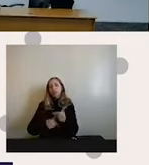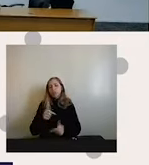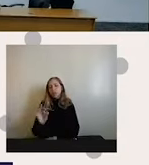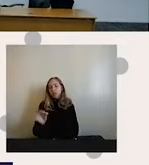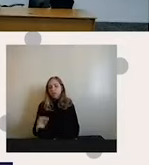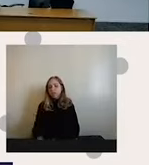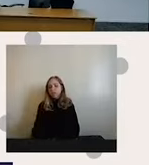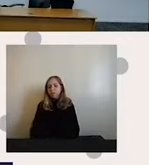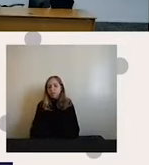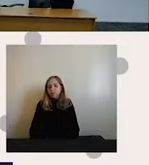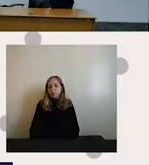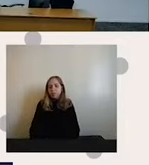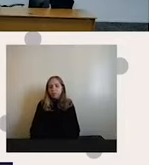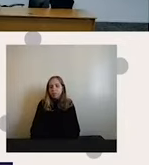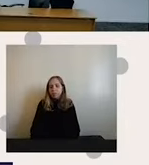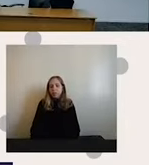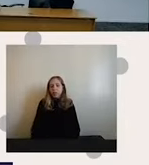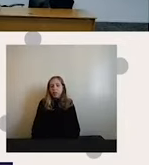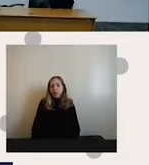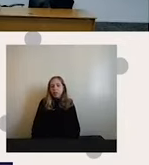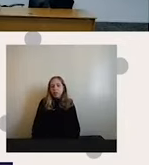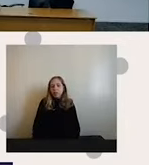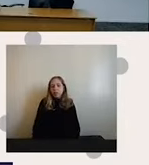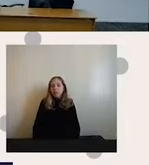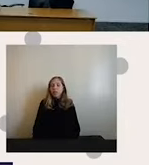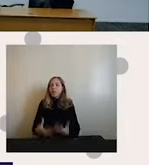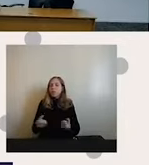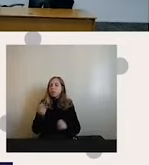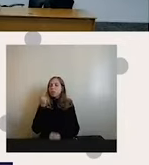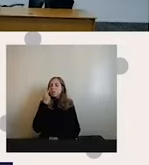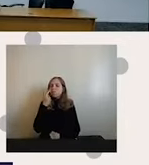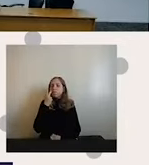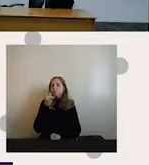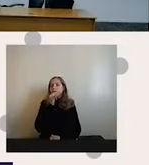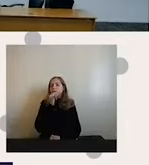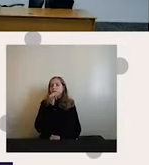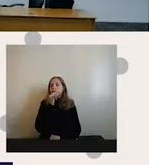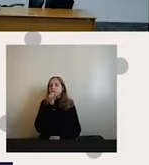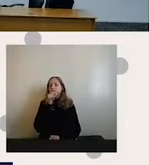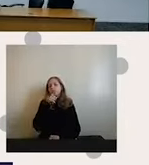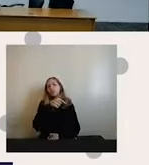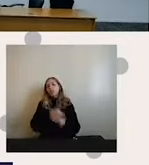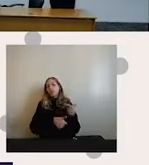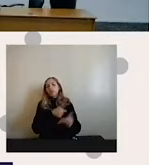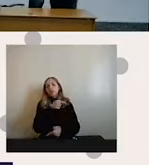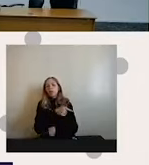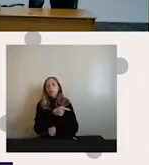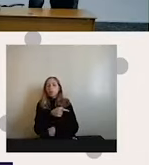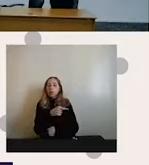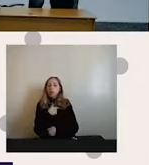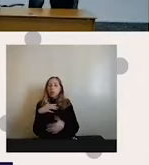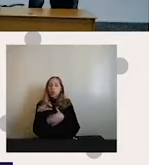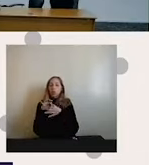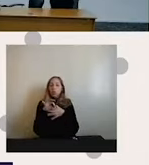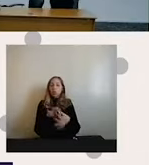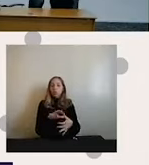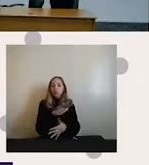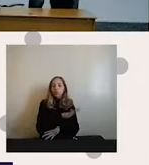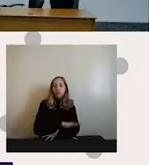Mas vamos supor que esse trabalhador está numa situação ideal. Então, ele é